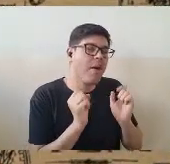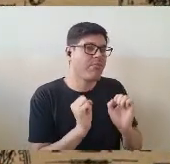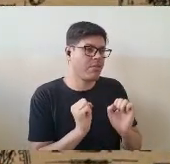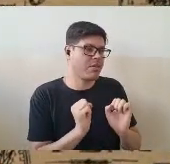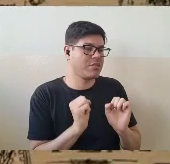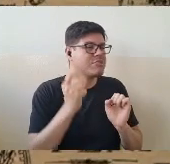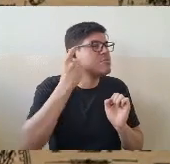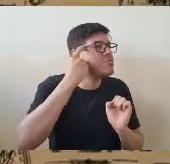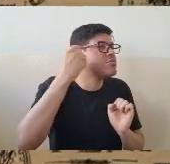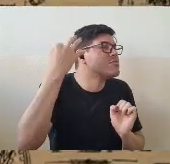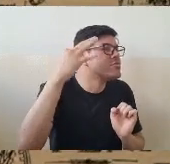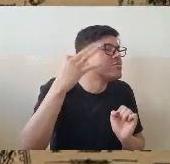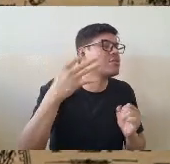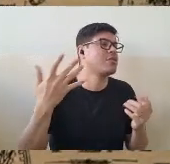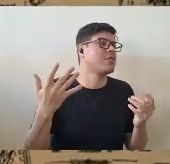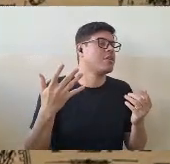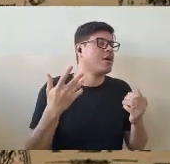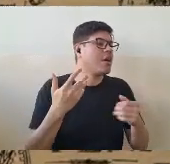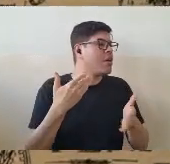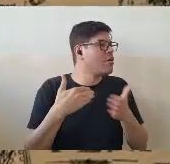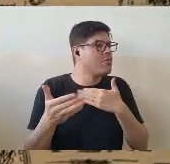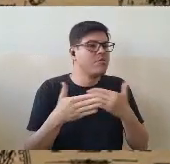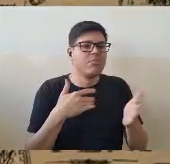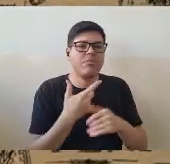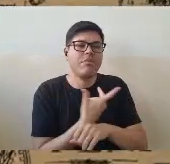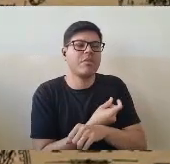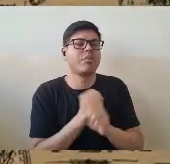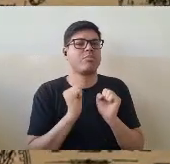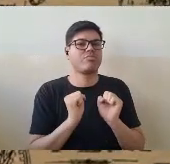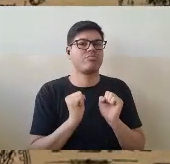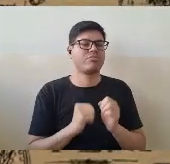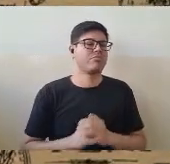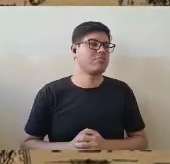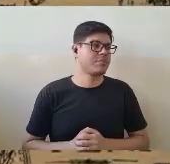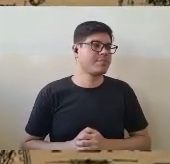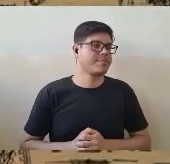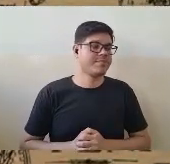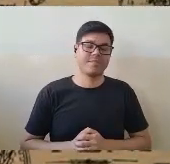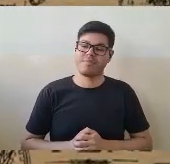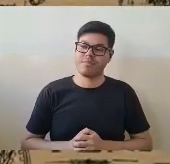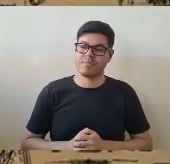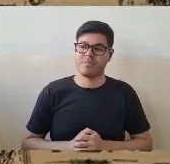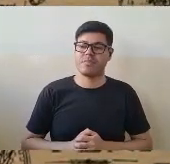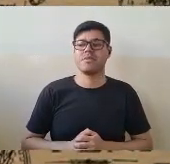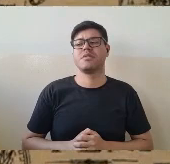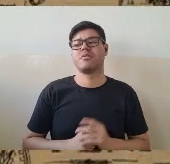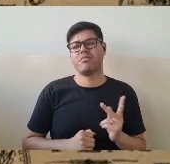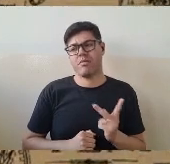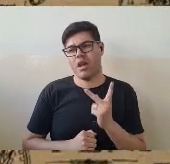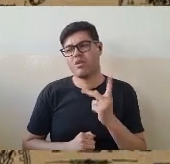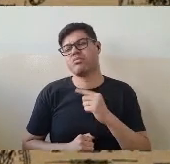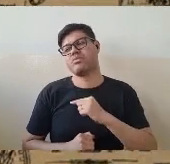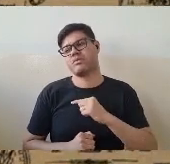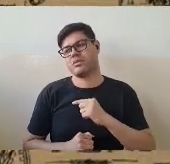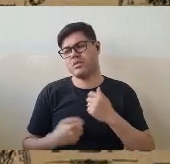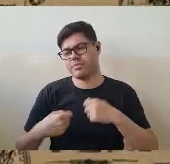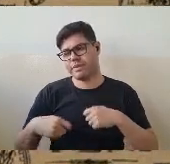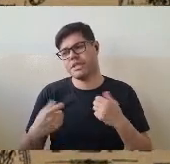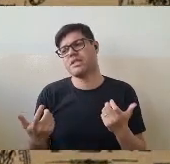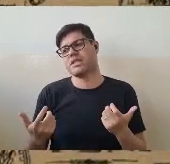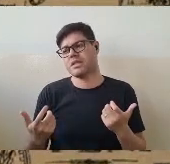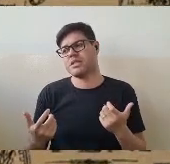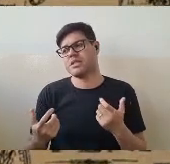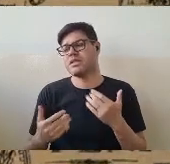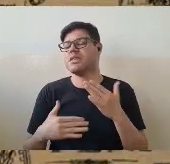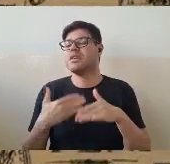vacina dá isso daí. Porém, depois Vale de a 2... Oi? Vale a pena. Vale a pena. Depois de 2 a 3 dias, a